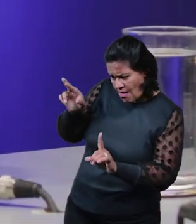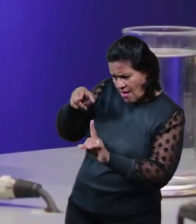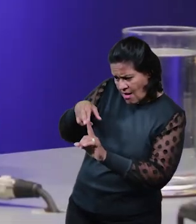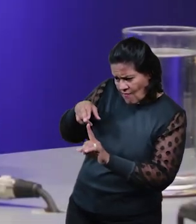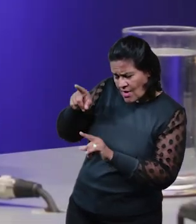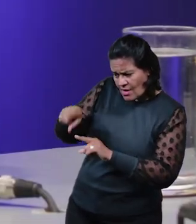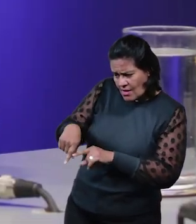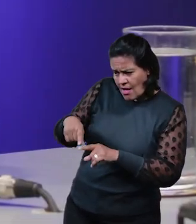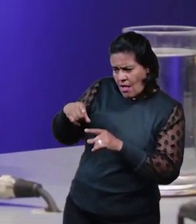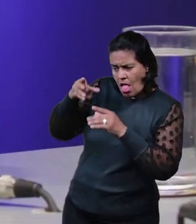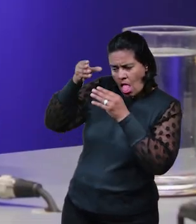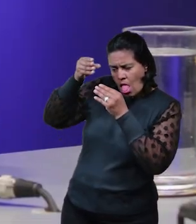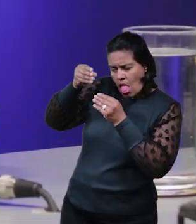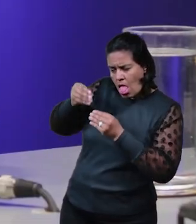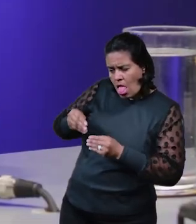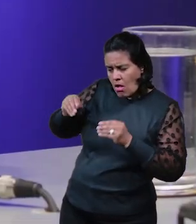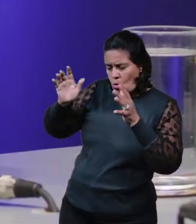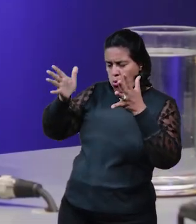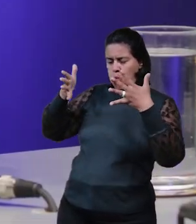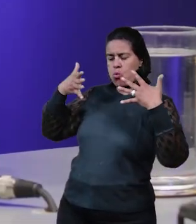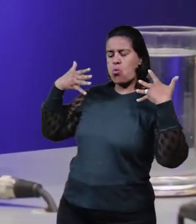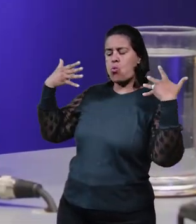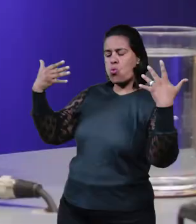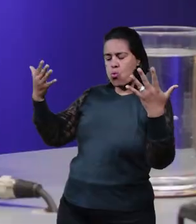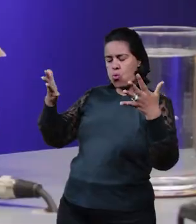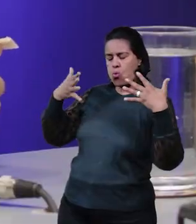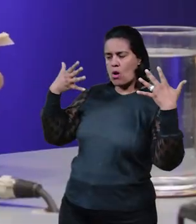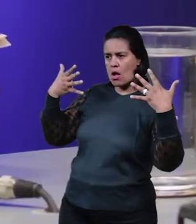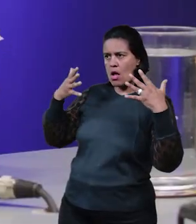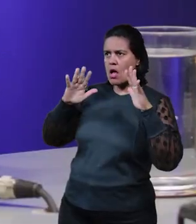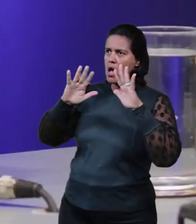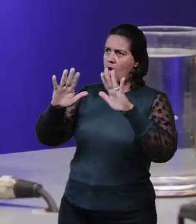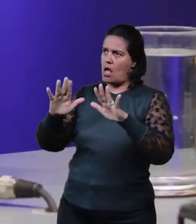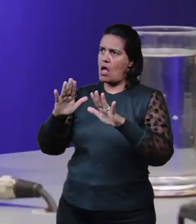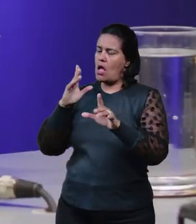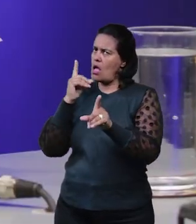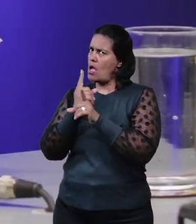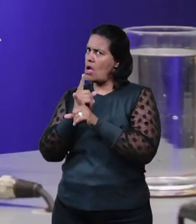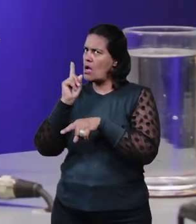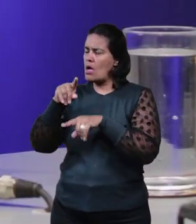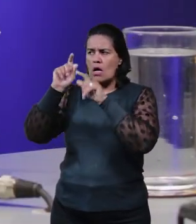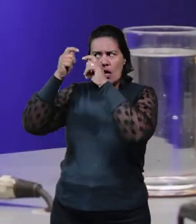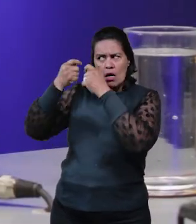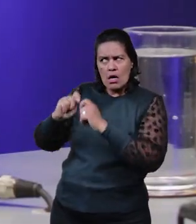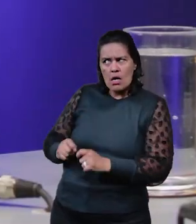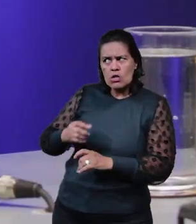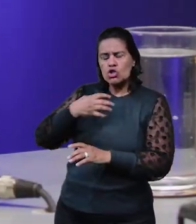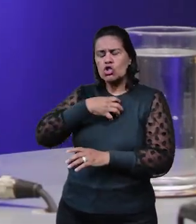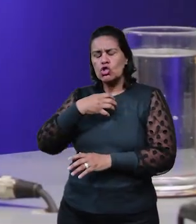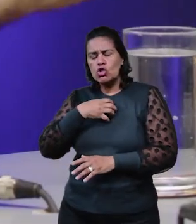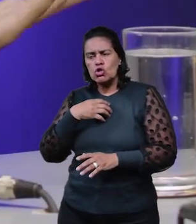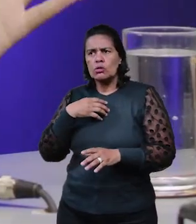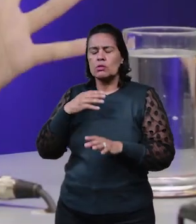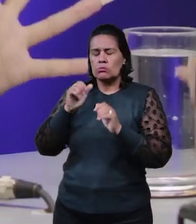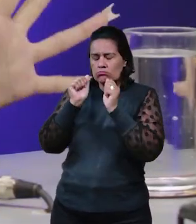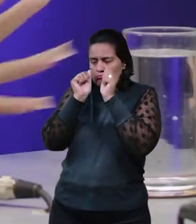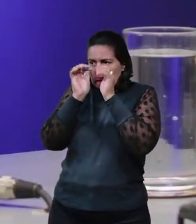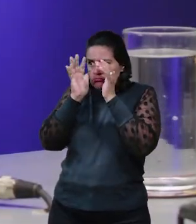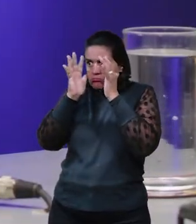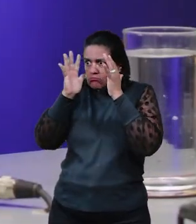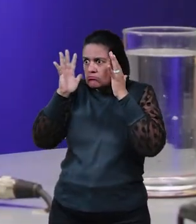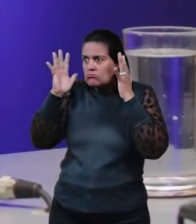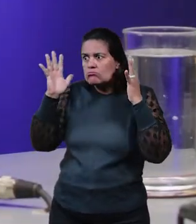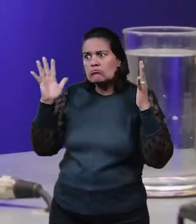cabelo alisado, esvoaçante, e começa a procurar referências de tranças, formatos, e descobre esse universo das tranças, né, que